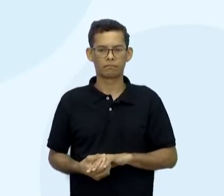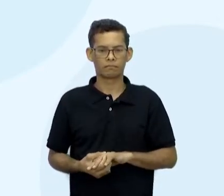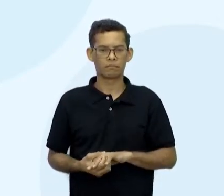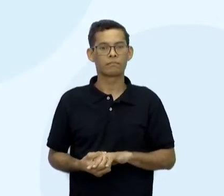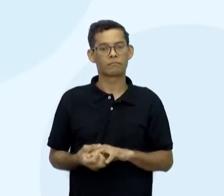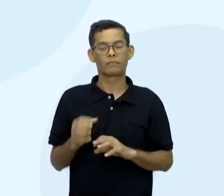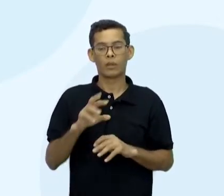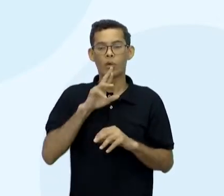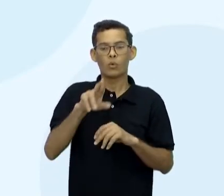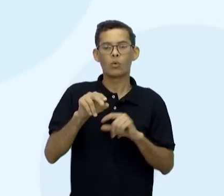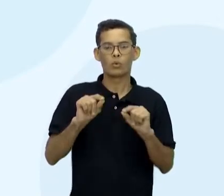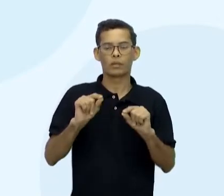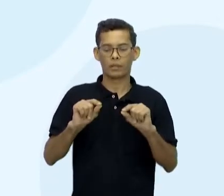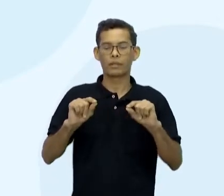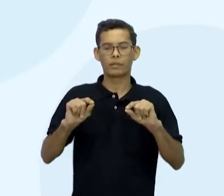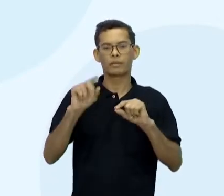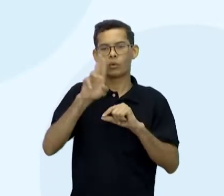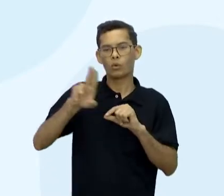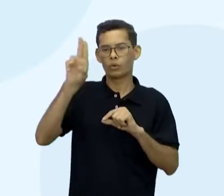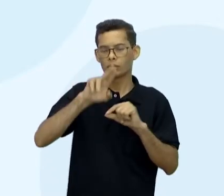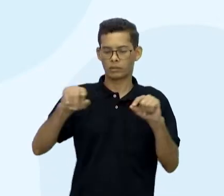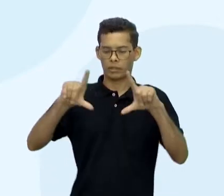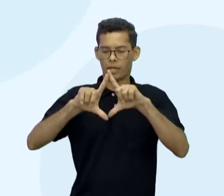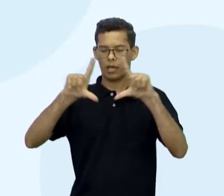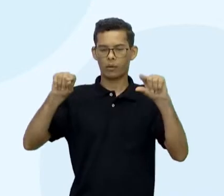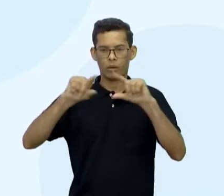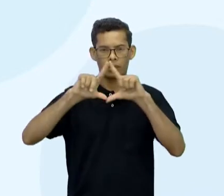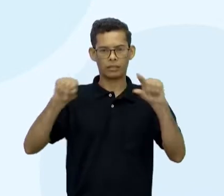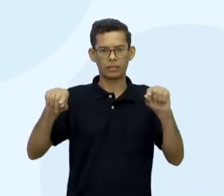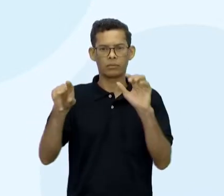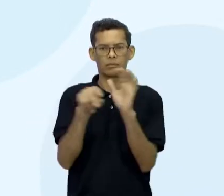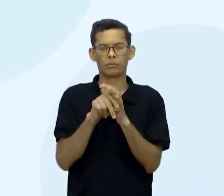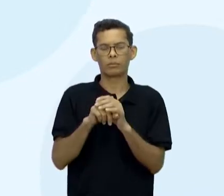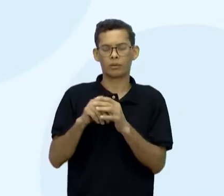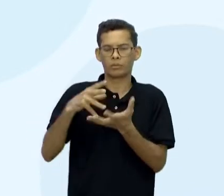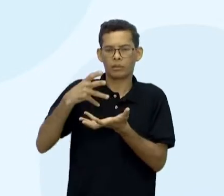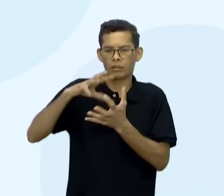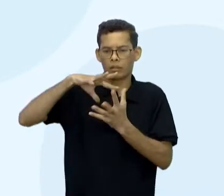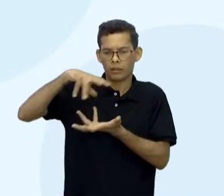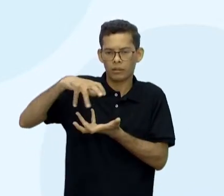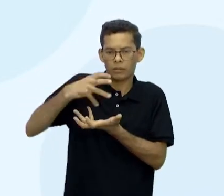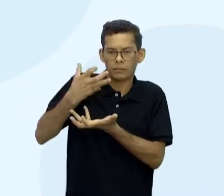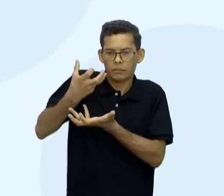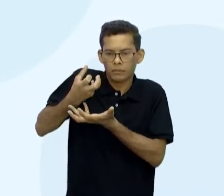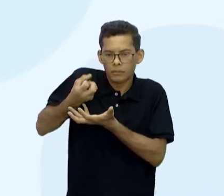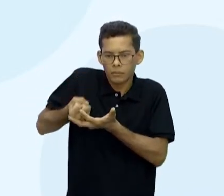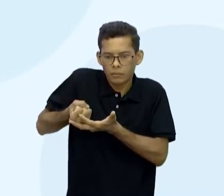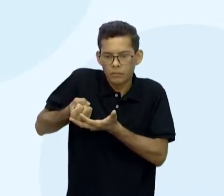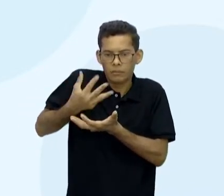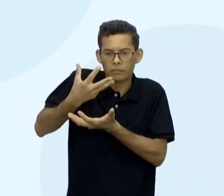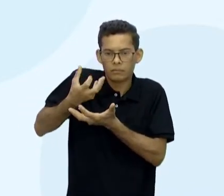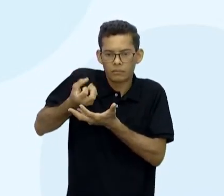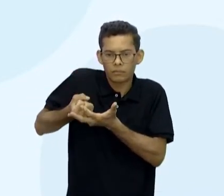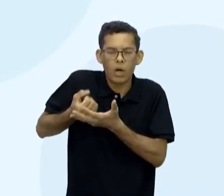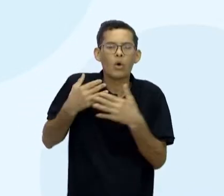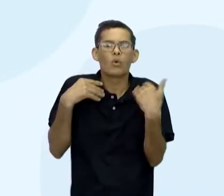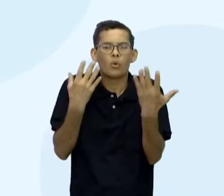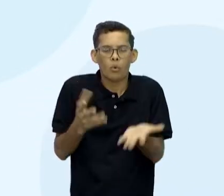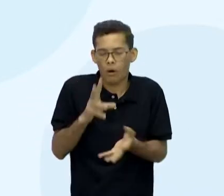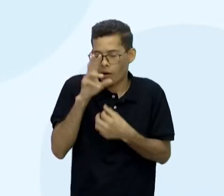eu usei a equação da força gravitacional para me saber que tipo de força eu estou atuando em mim, certo? Então, vai ficar o